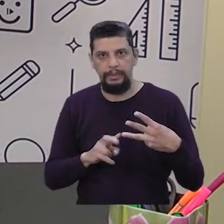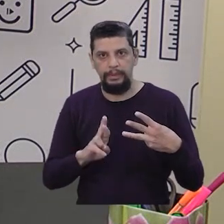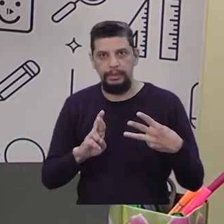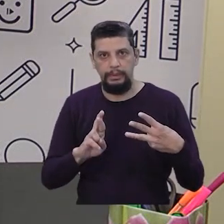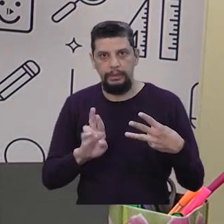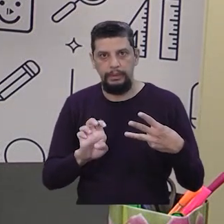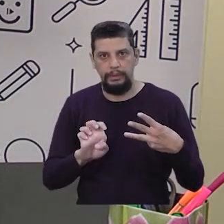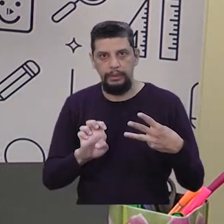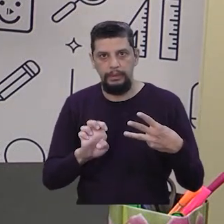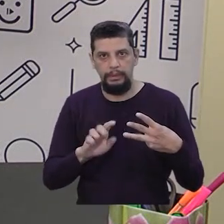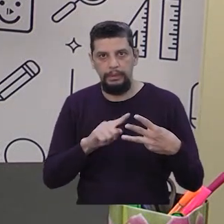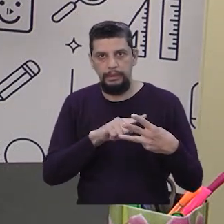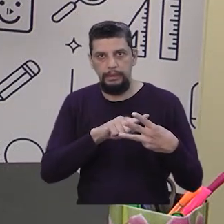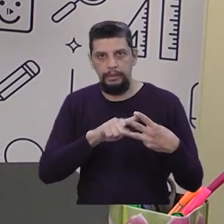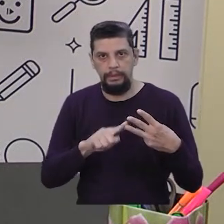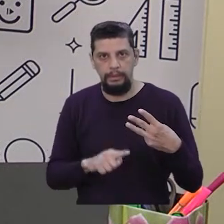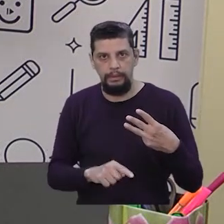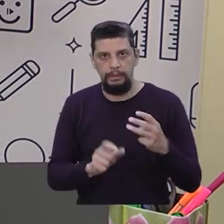E o R com o E.